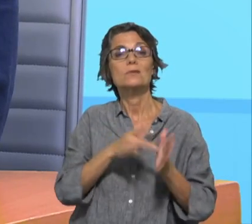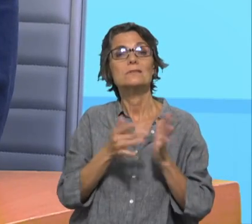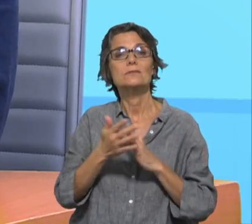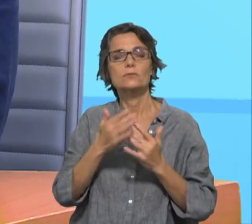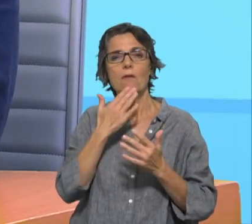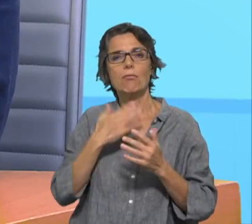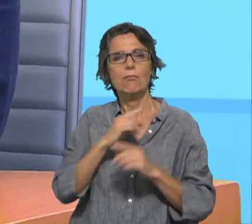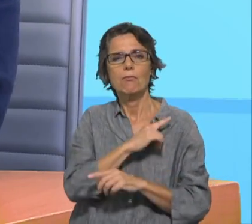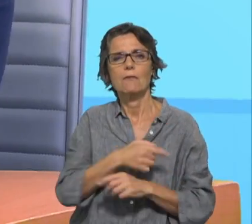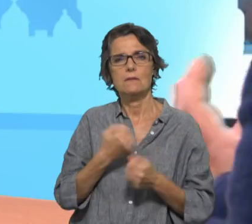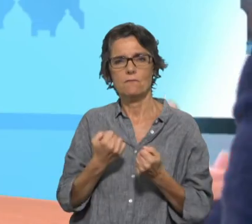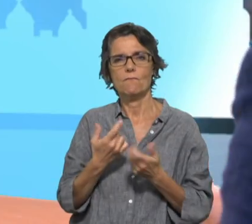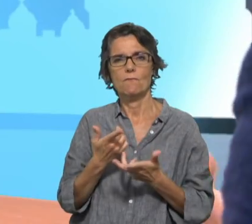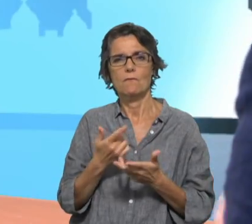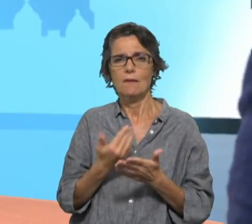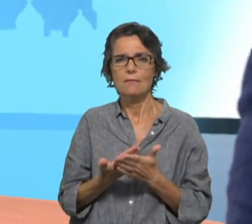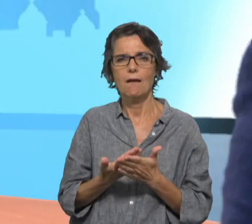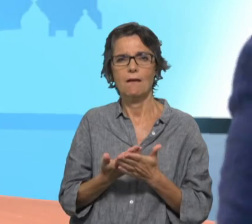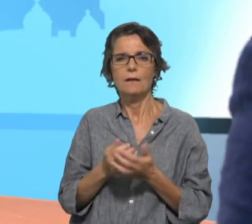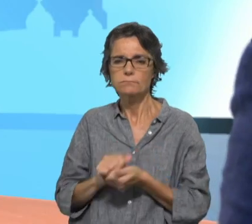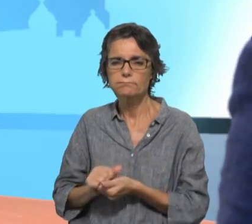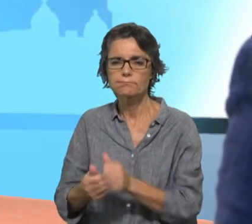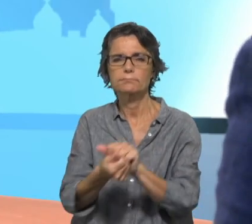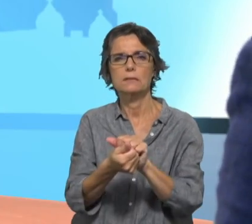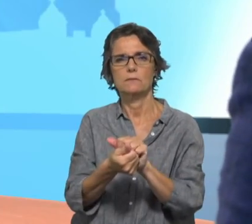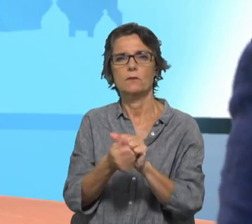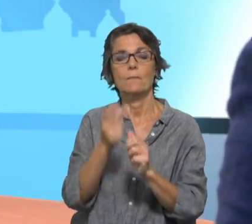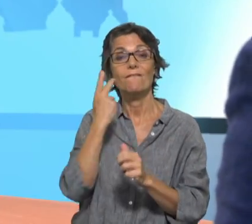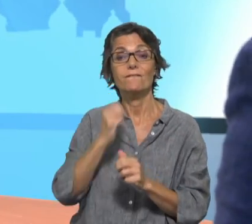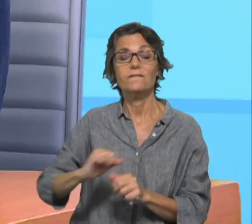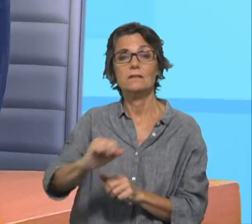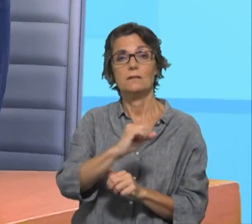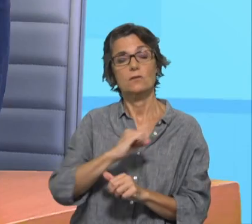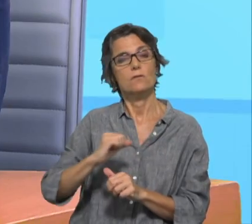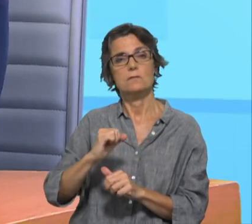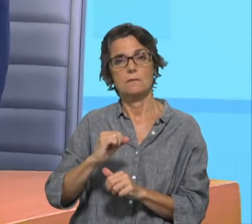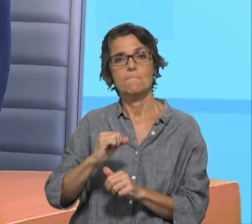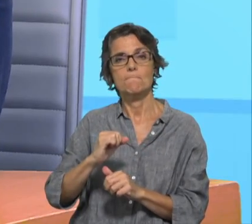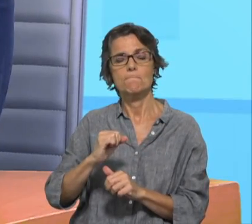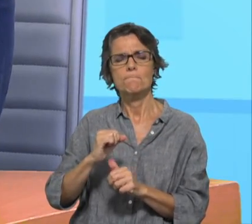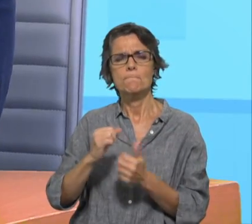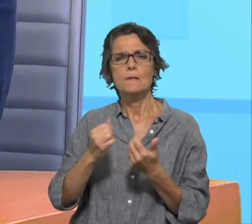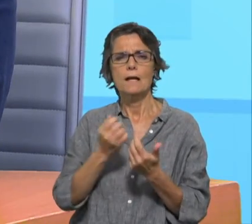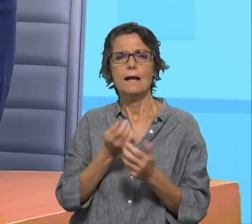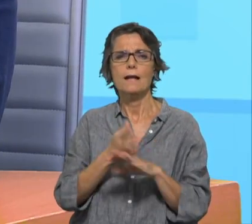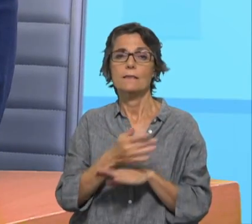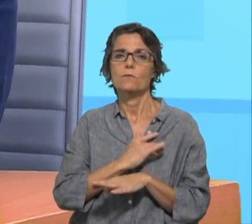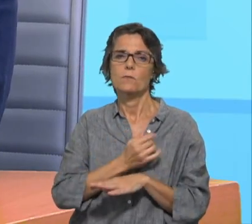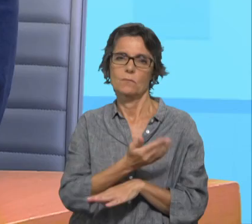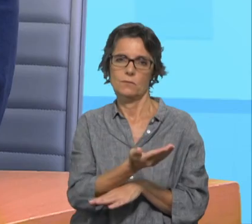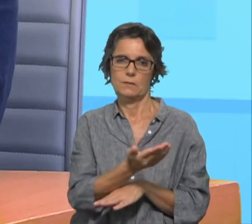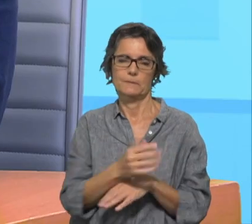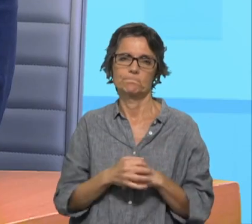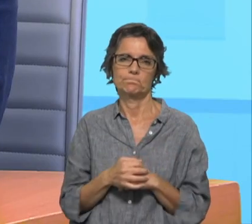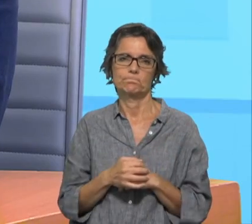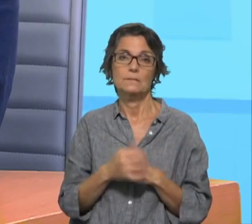força, vem transformar, na verdade, a nossa vida pelo dinamismo do seu próprio amor e é interessantíssimo toda